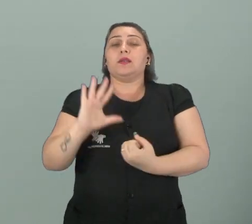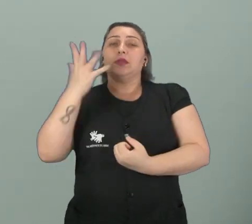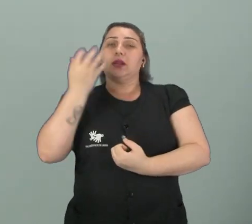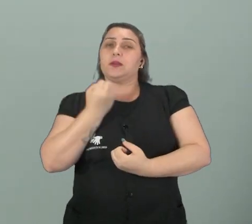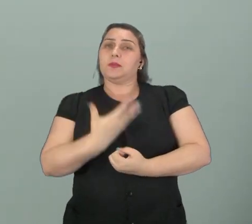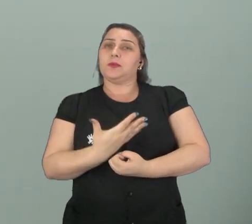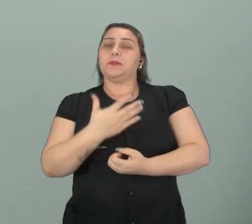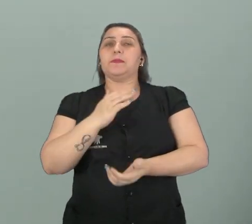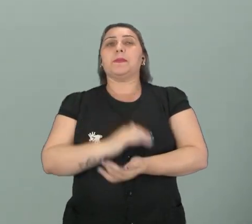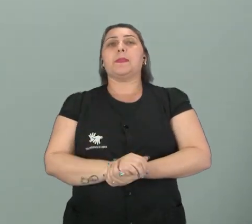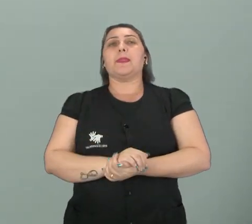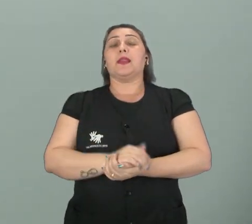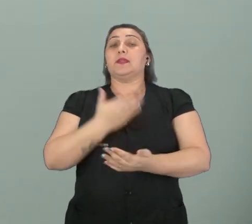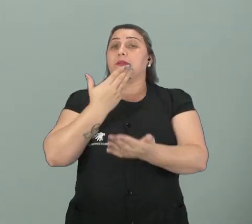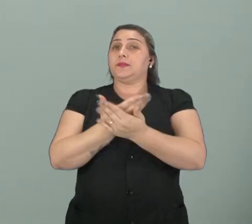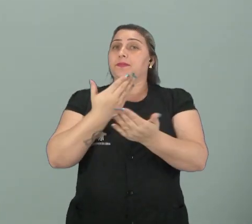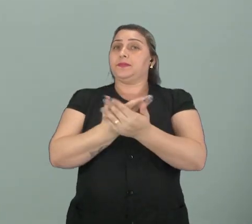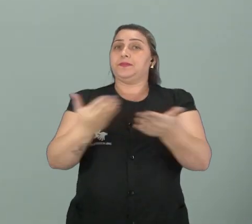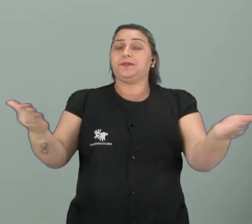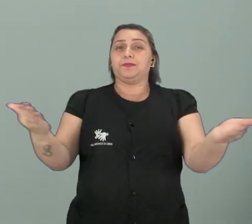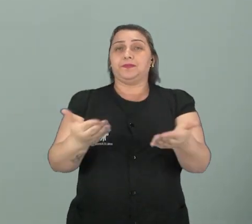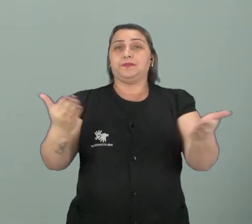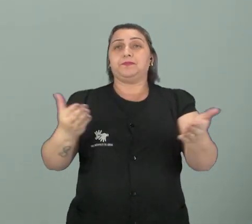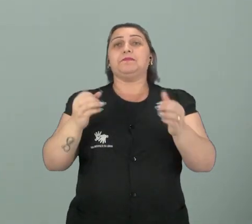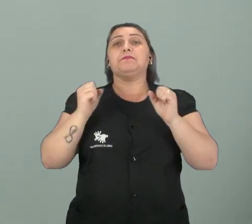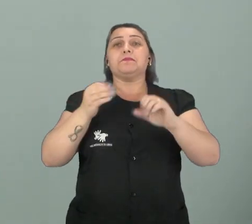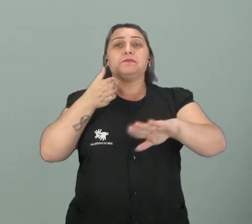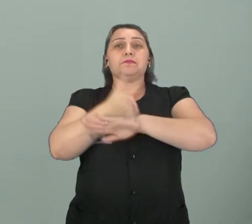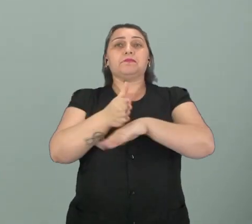tá bom? Então, essa foi a nossa aula de hoje.